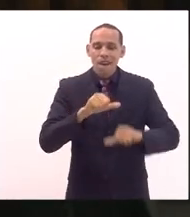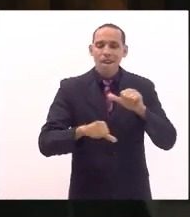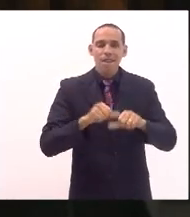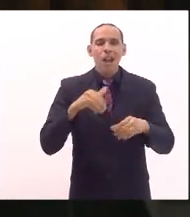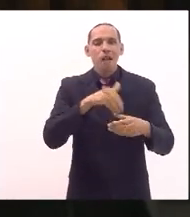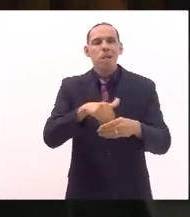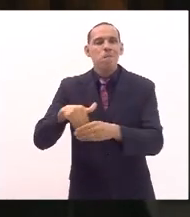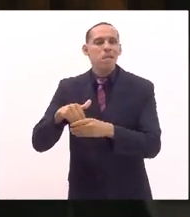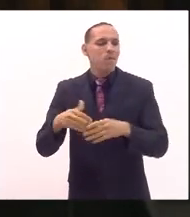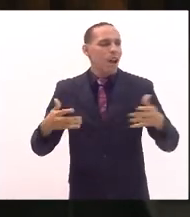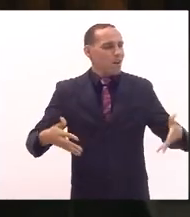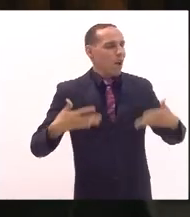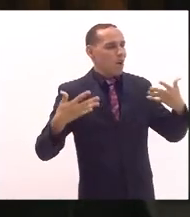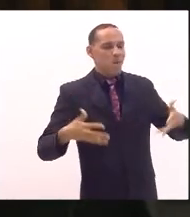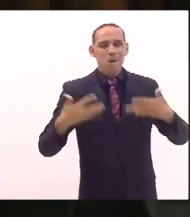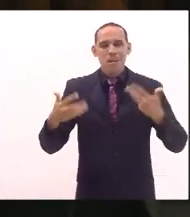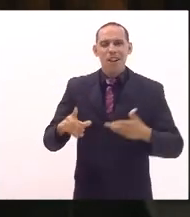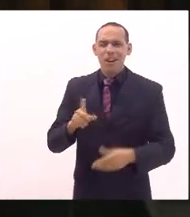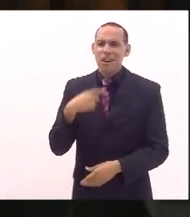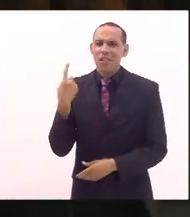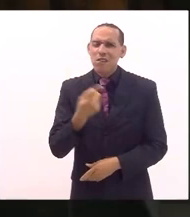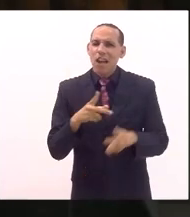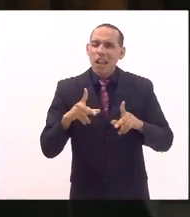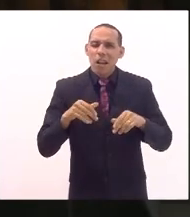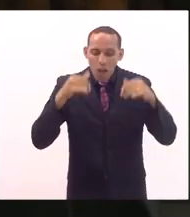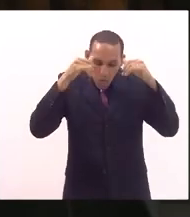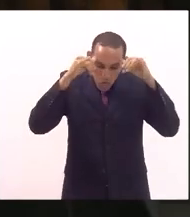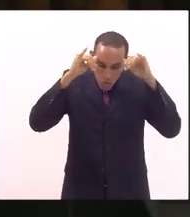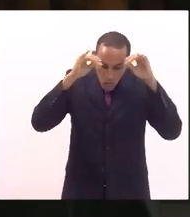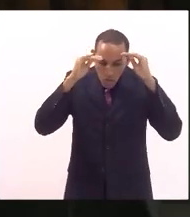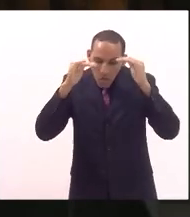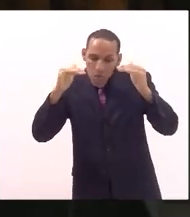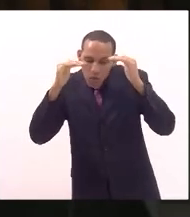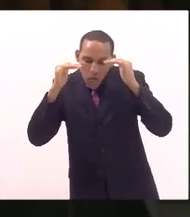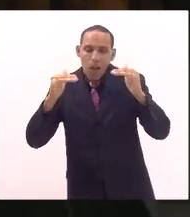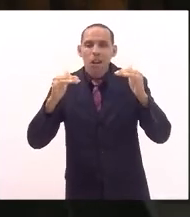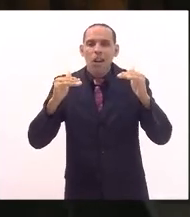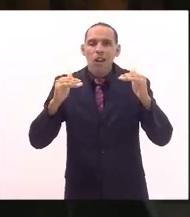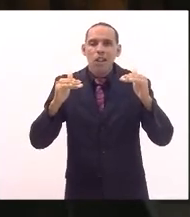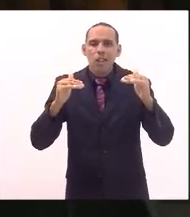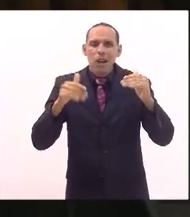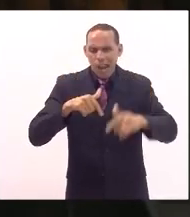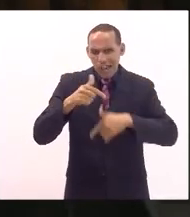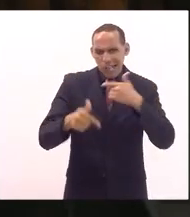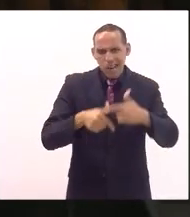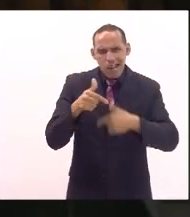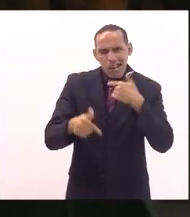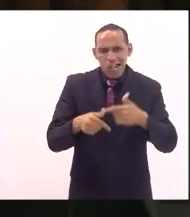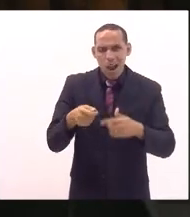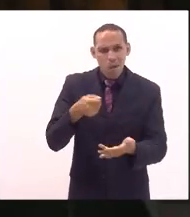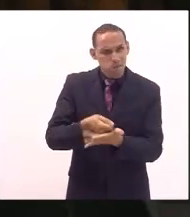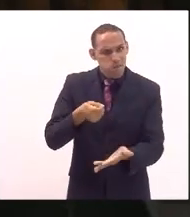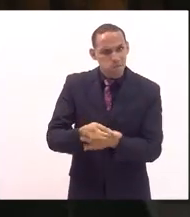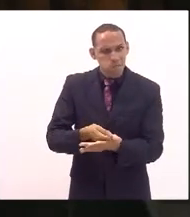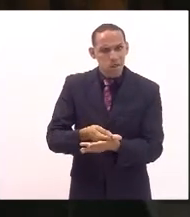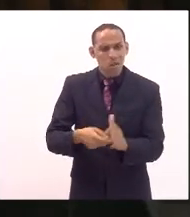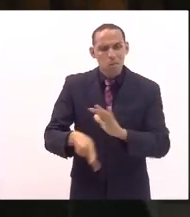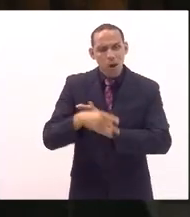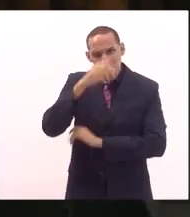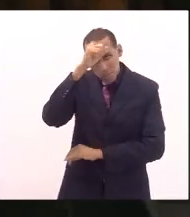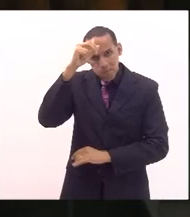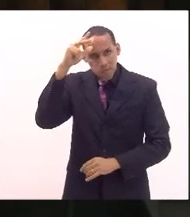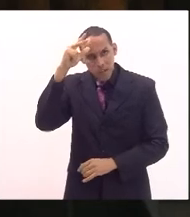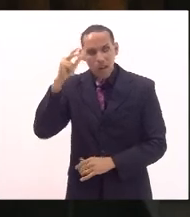como se nós fossemos gados deles como se aquilo que é serviço obrigatório da